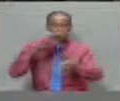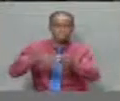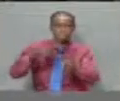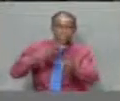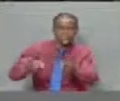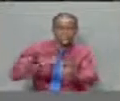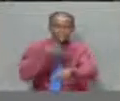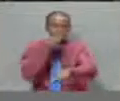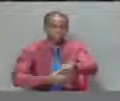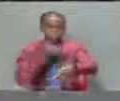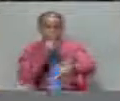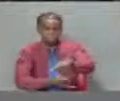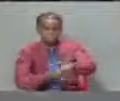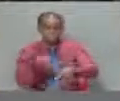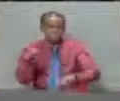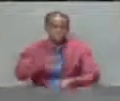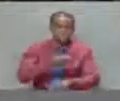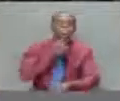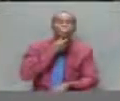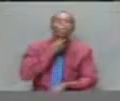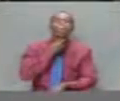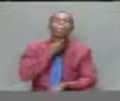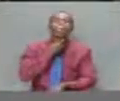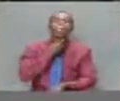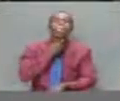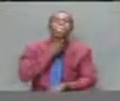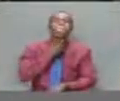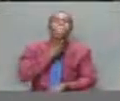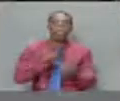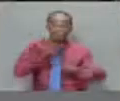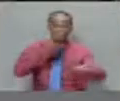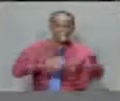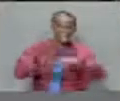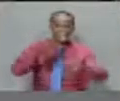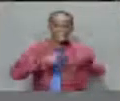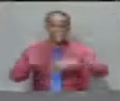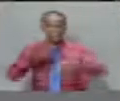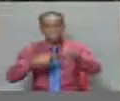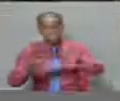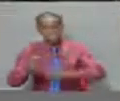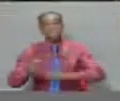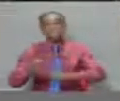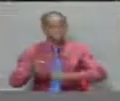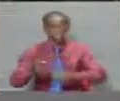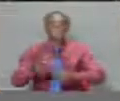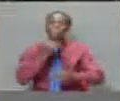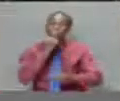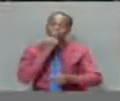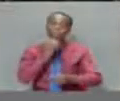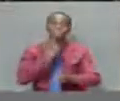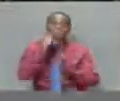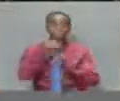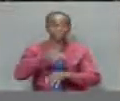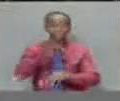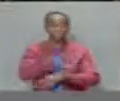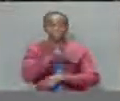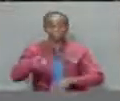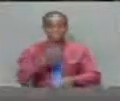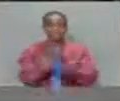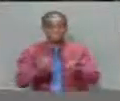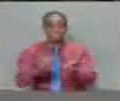a poluição sonora, criou ajuntamentos, beliscando desta feita aquilo que é o decreto presidencial. Portanto, nós, como